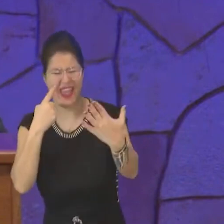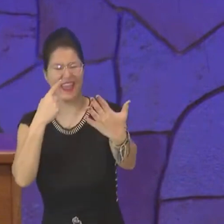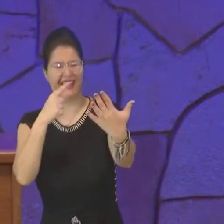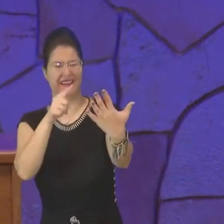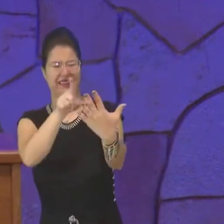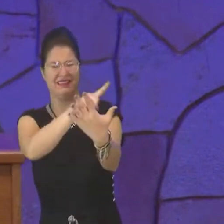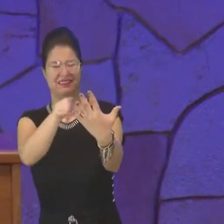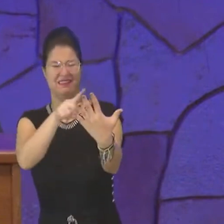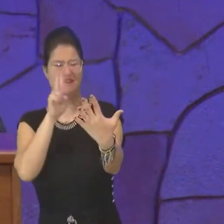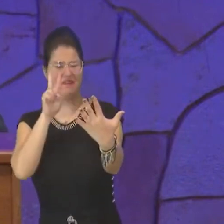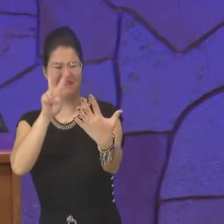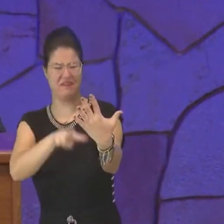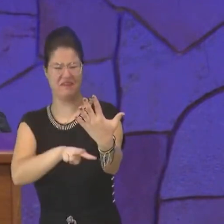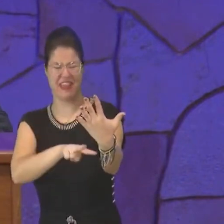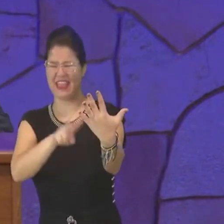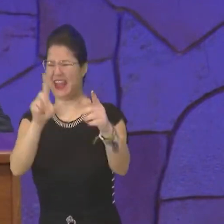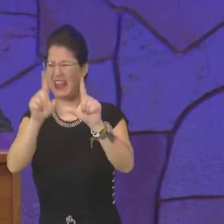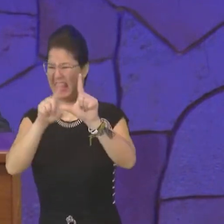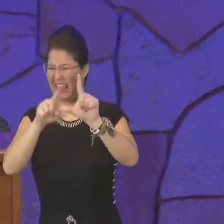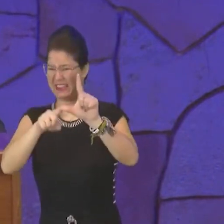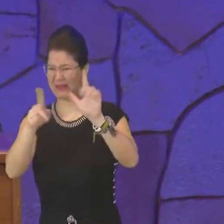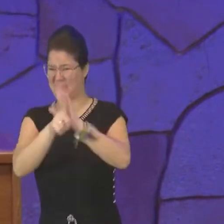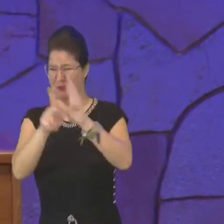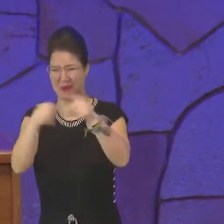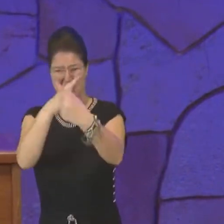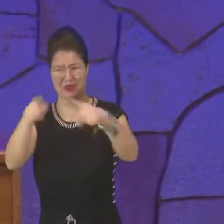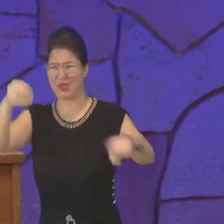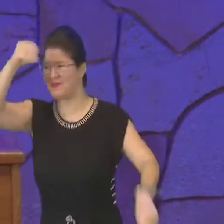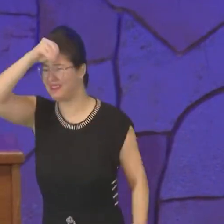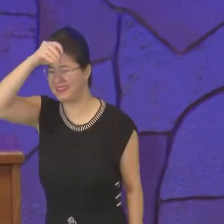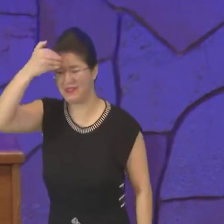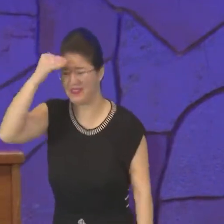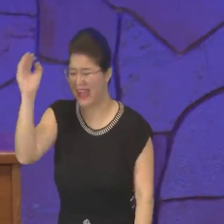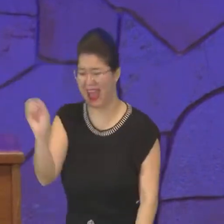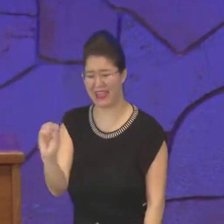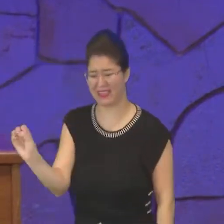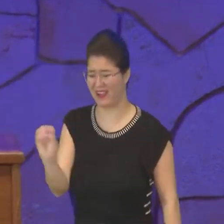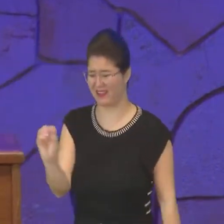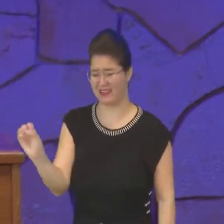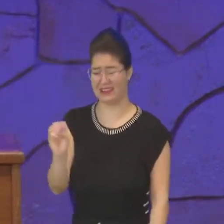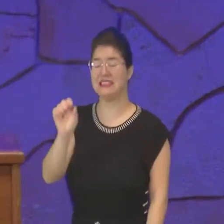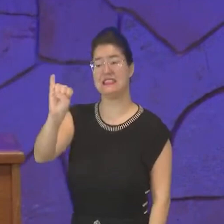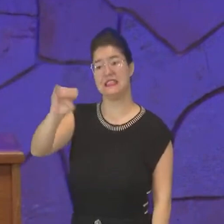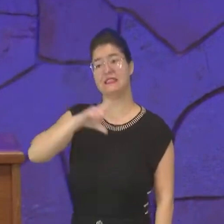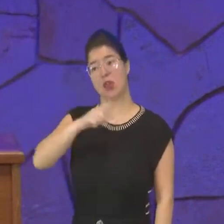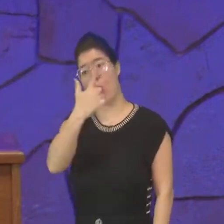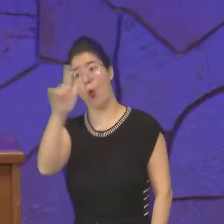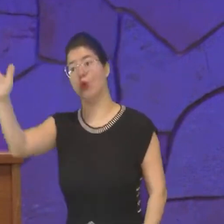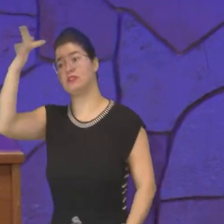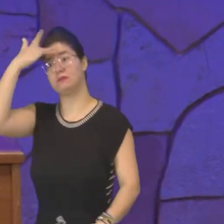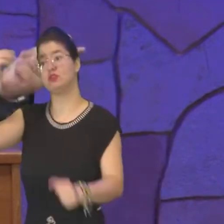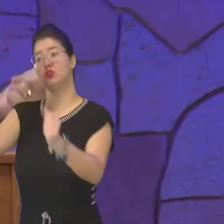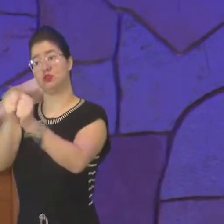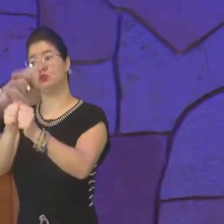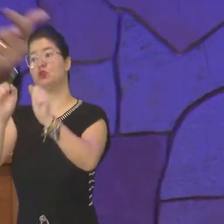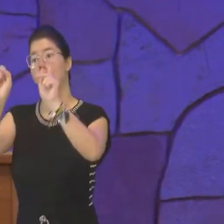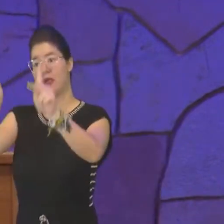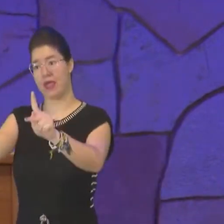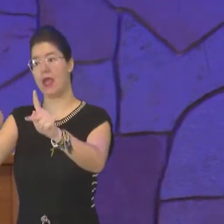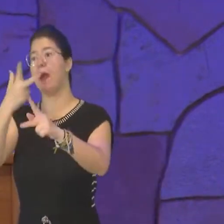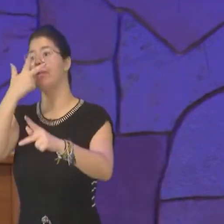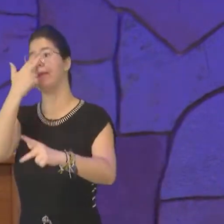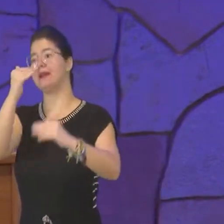Estaria numa perfeita desarmonia, estaria fora do acordo. Desencontros,